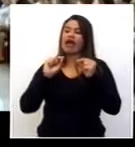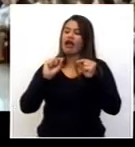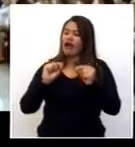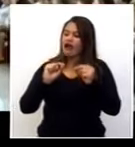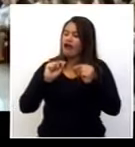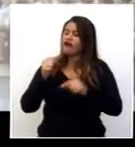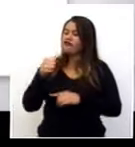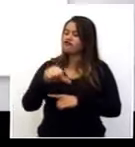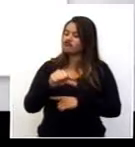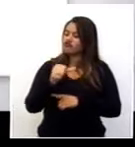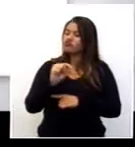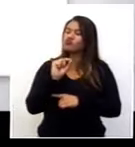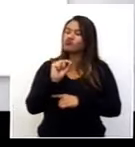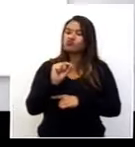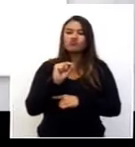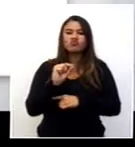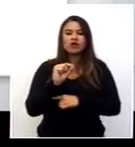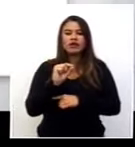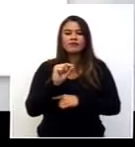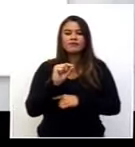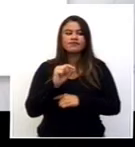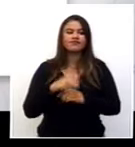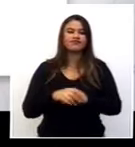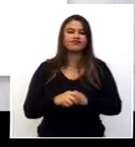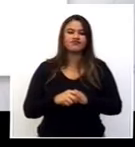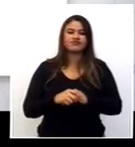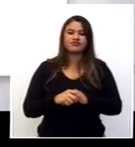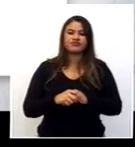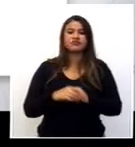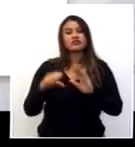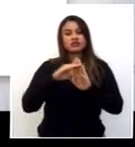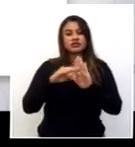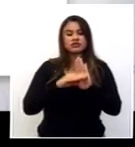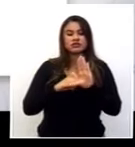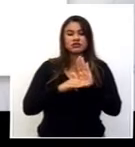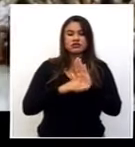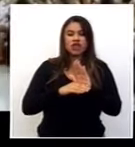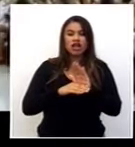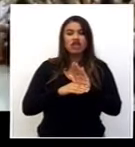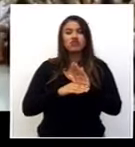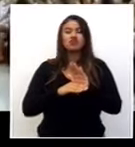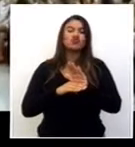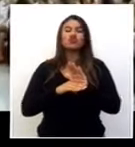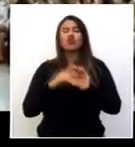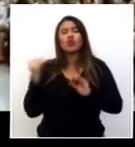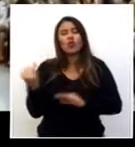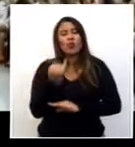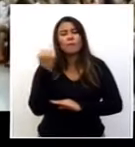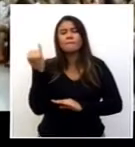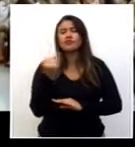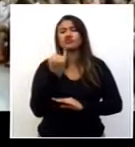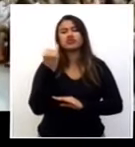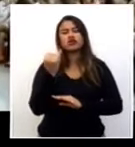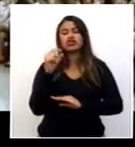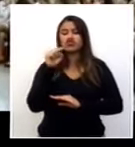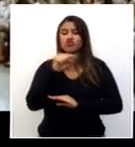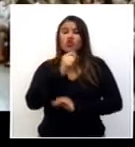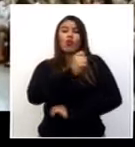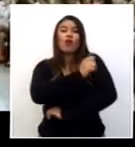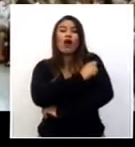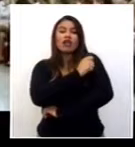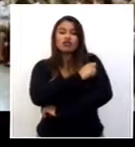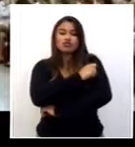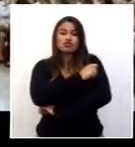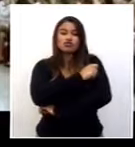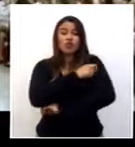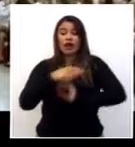avaliação. Critérios sólidos e claros para todos. É muito importante que o meu aluno saiba como ele